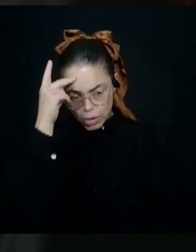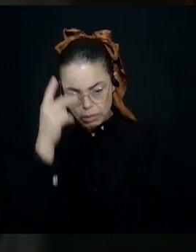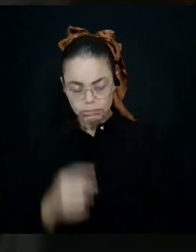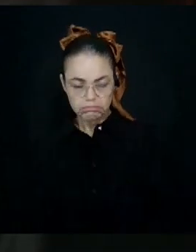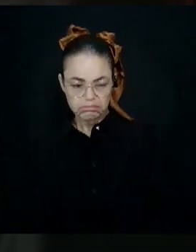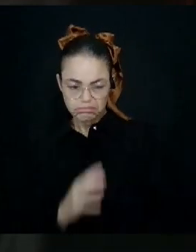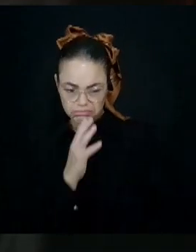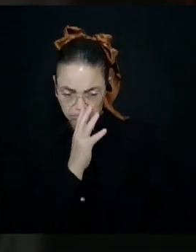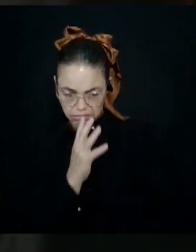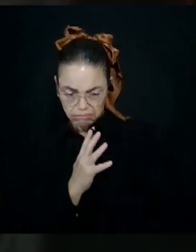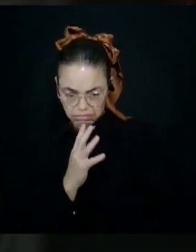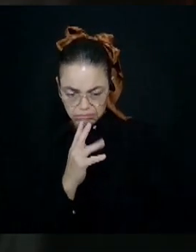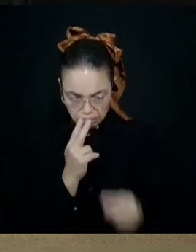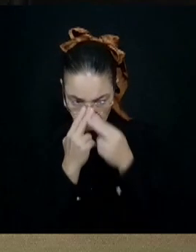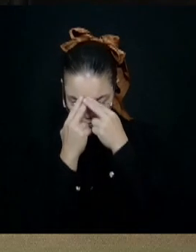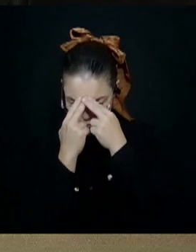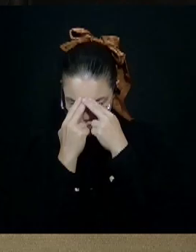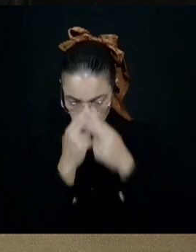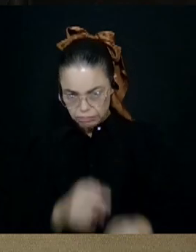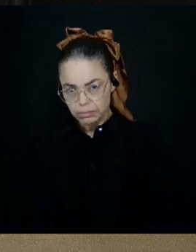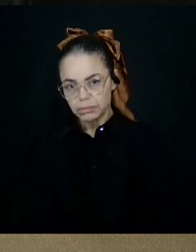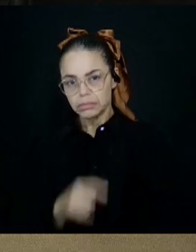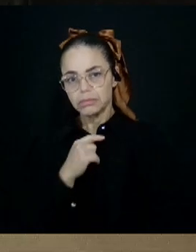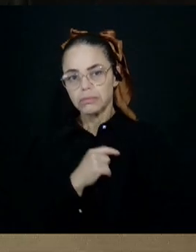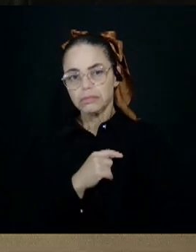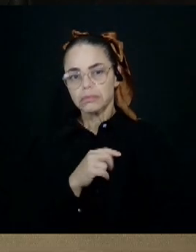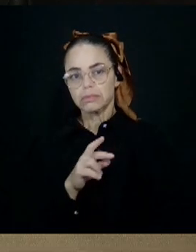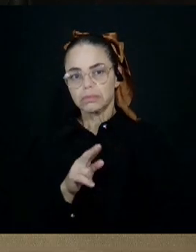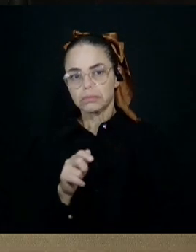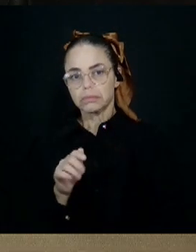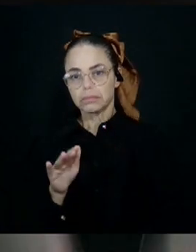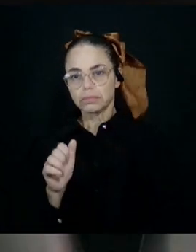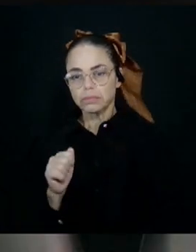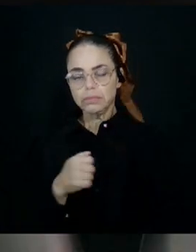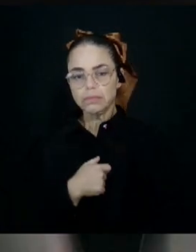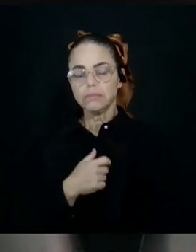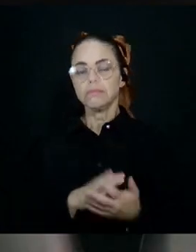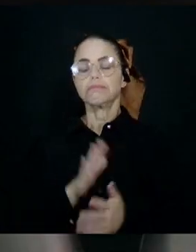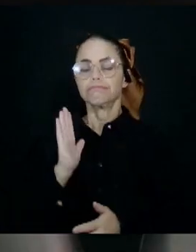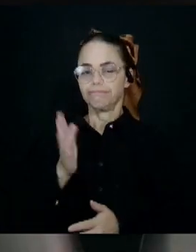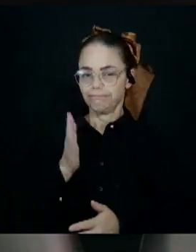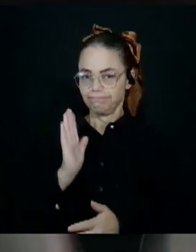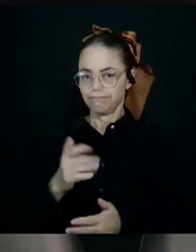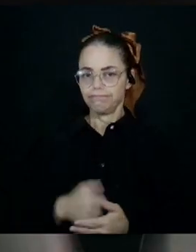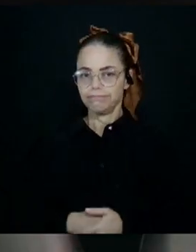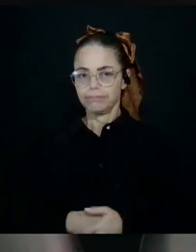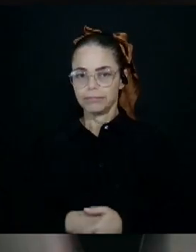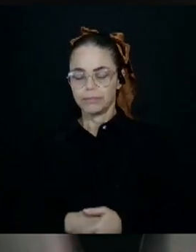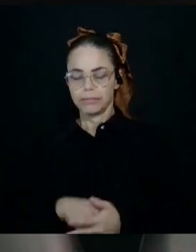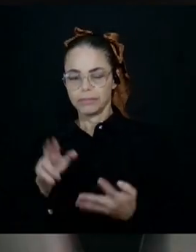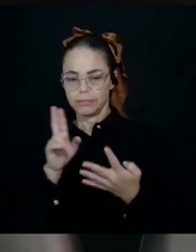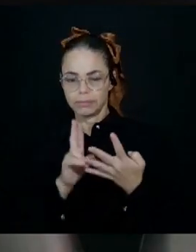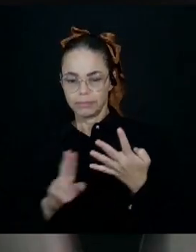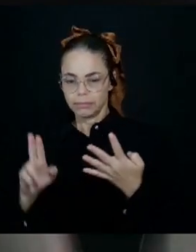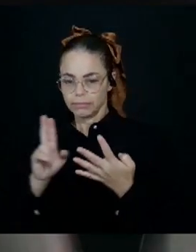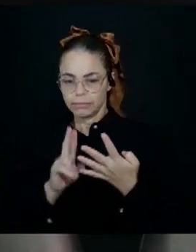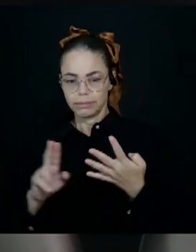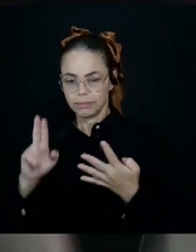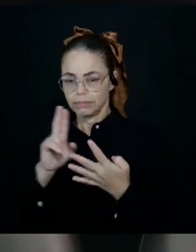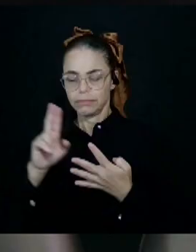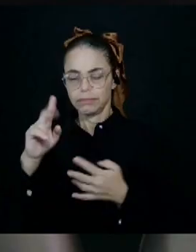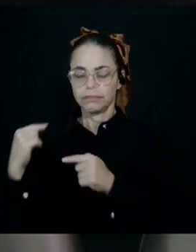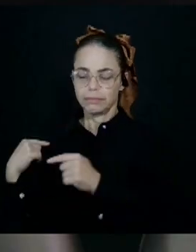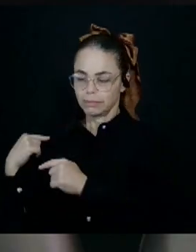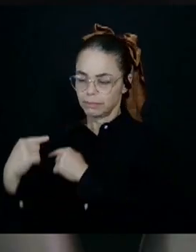é esse? Né, Rúbia, a gente já são rótulos que são passados de geração para geração,